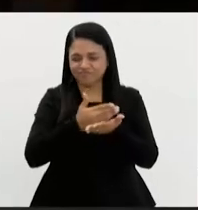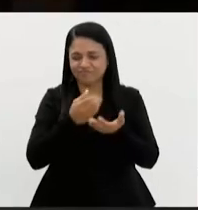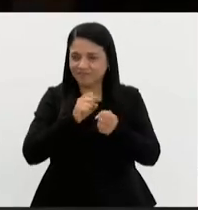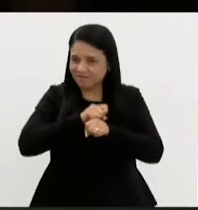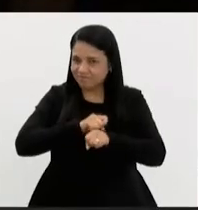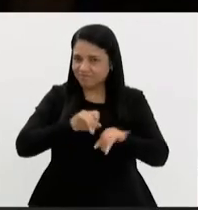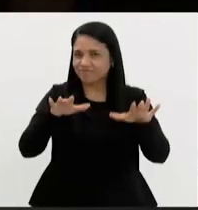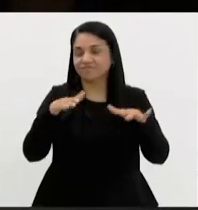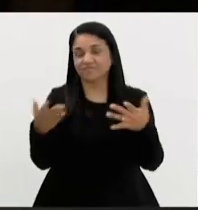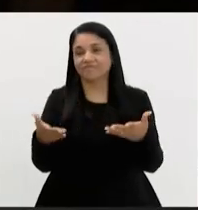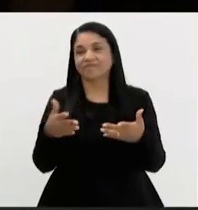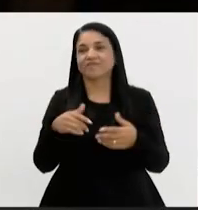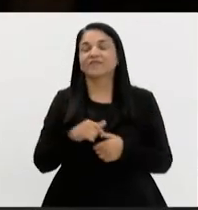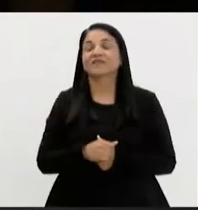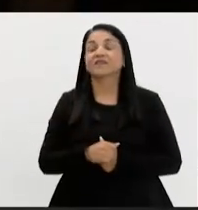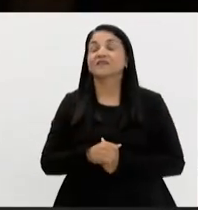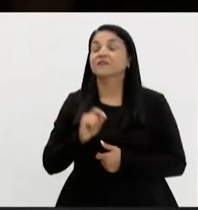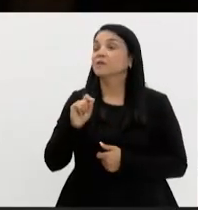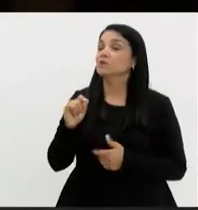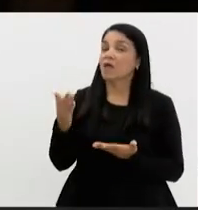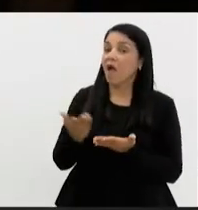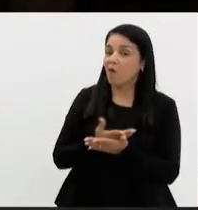mas acce